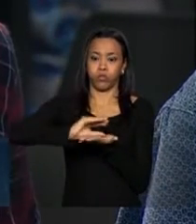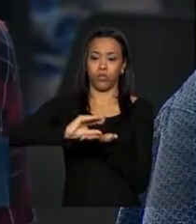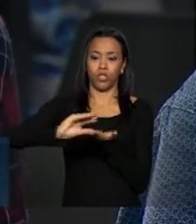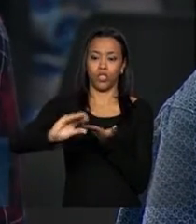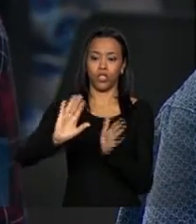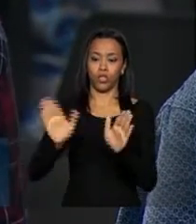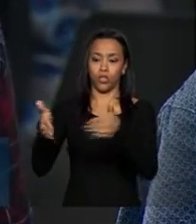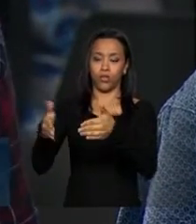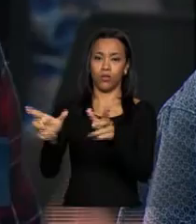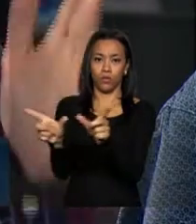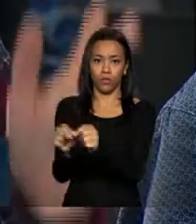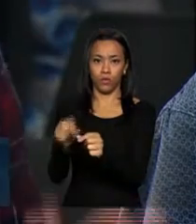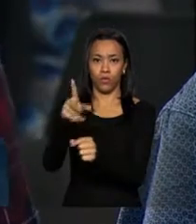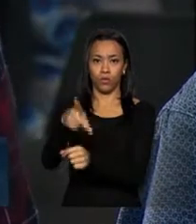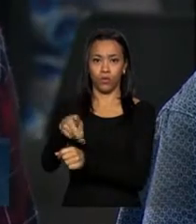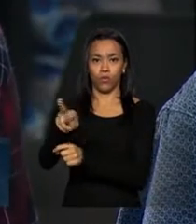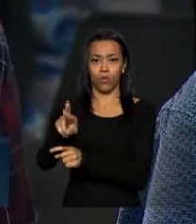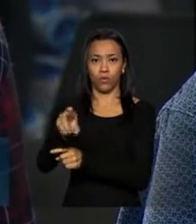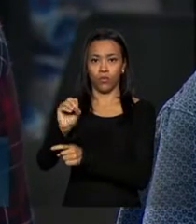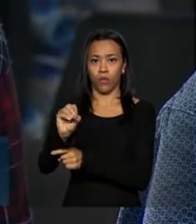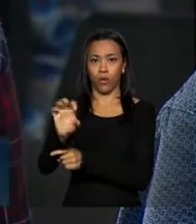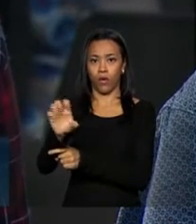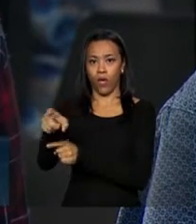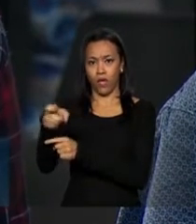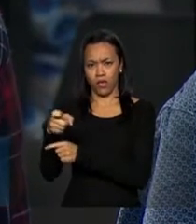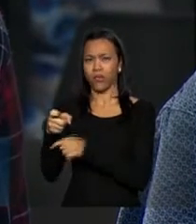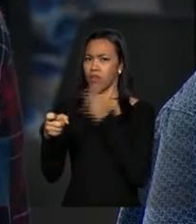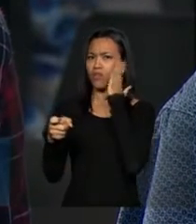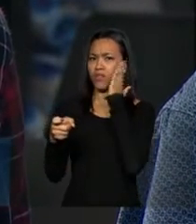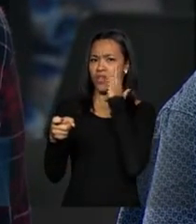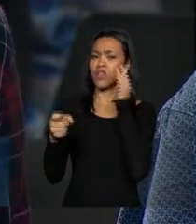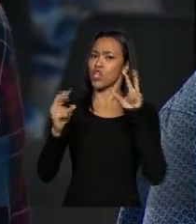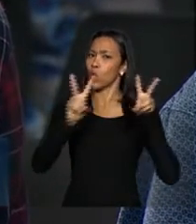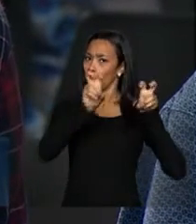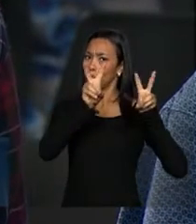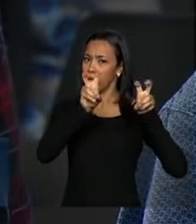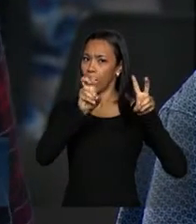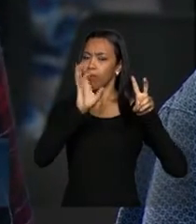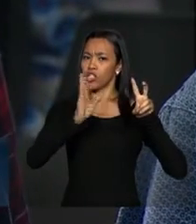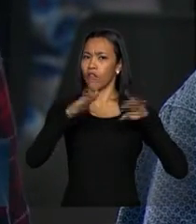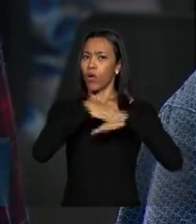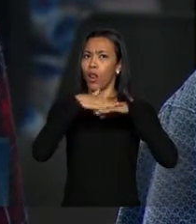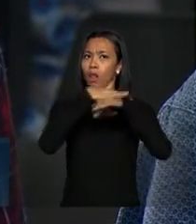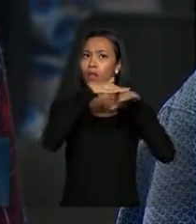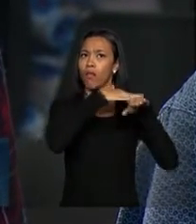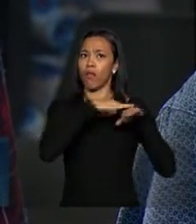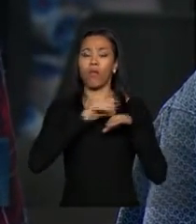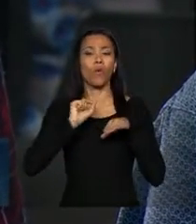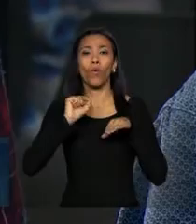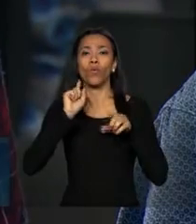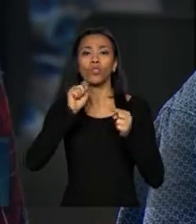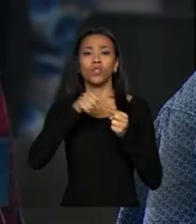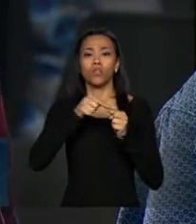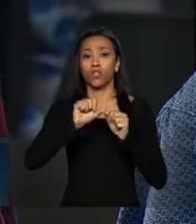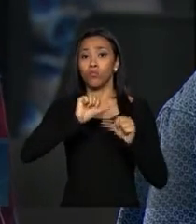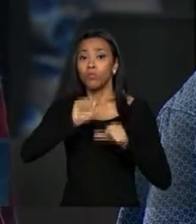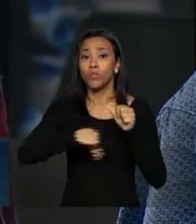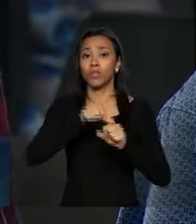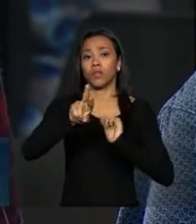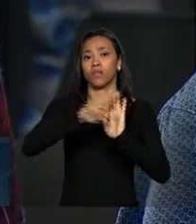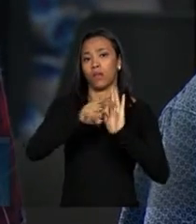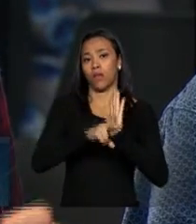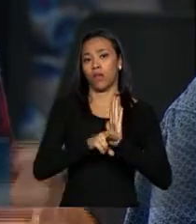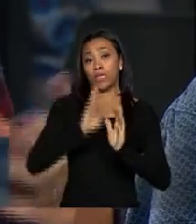área econômica no Ministério da Fazenda, eu tenho certeza que o assunto foi discutido, para que houvesse mudanças de regras no